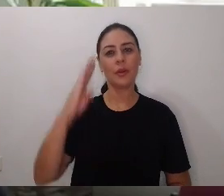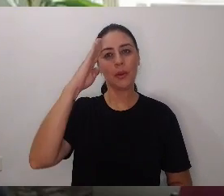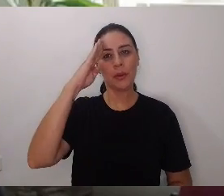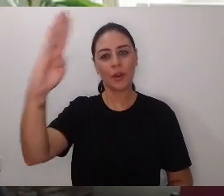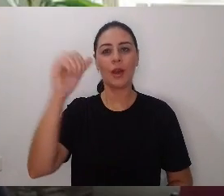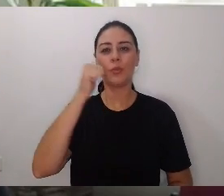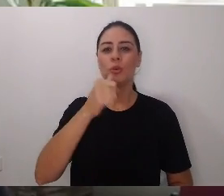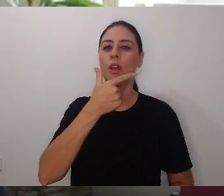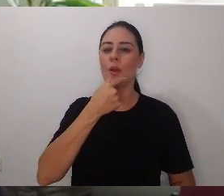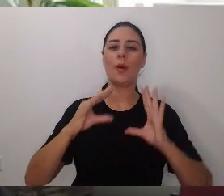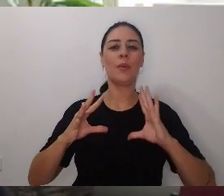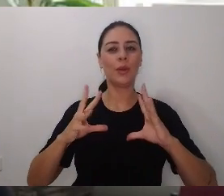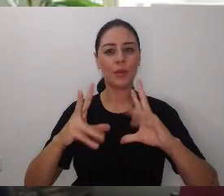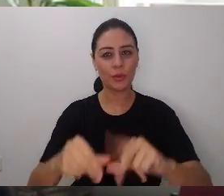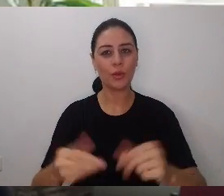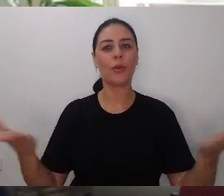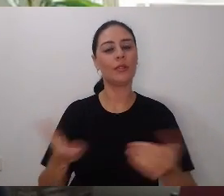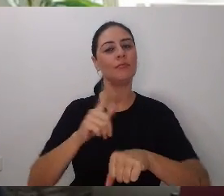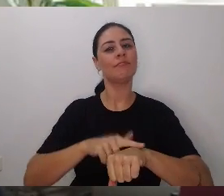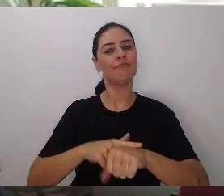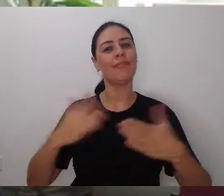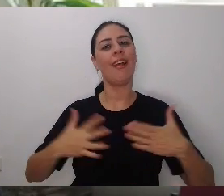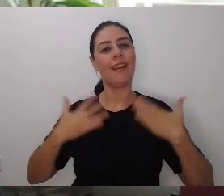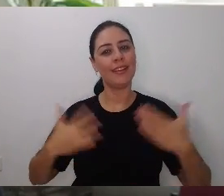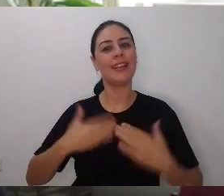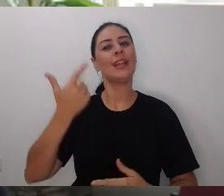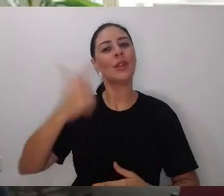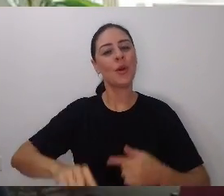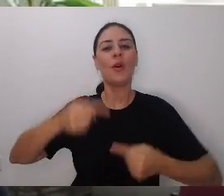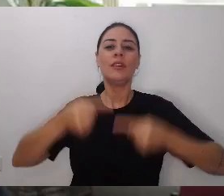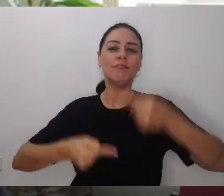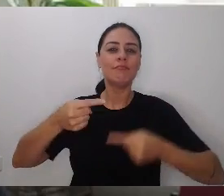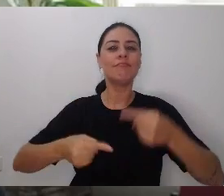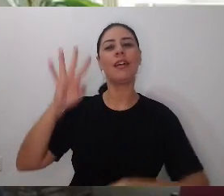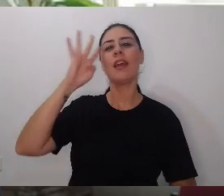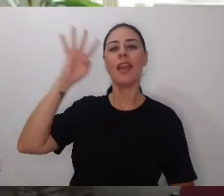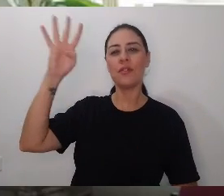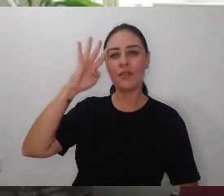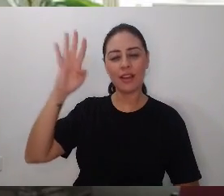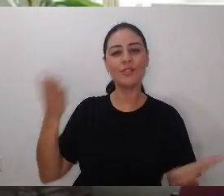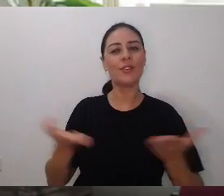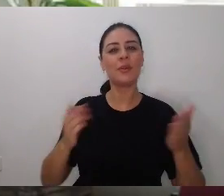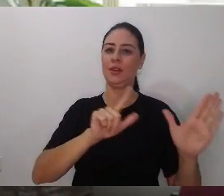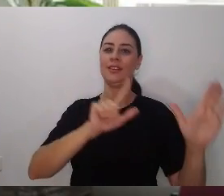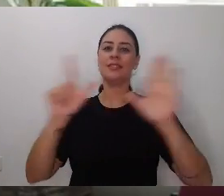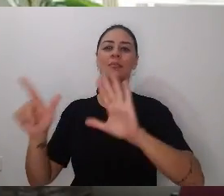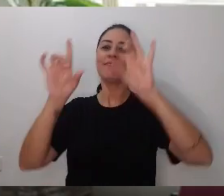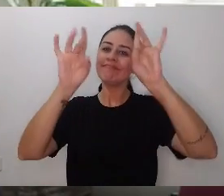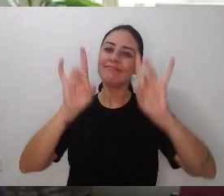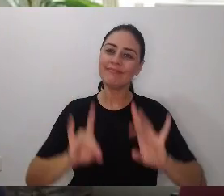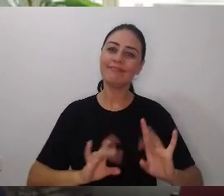Olá a todas e todas, é com grande alegria que estamos em mais um momento para discutir um pouquinho, para refletir sobre essa semana